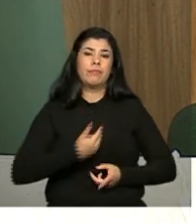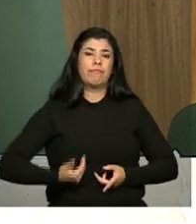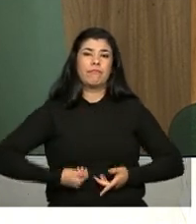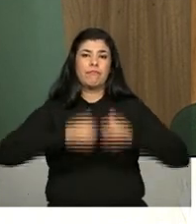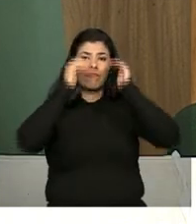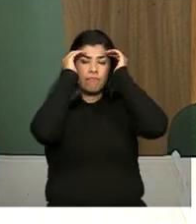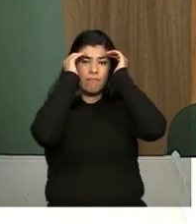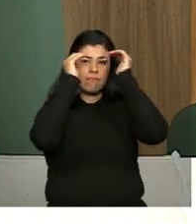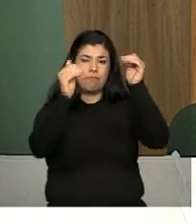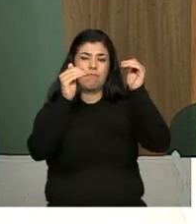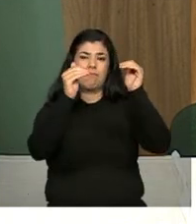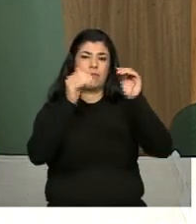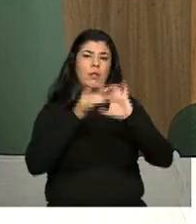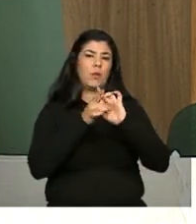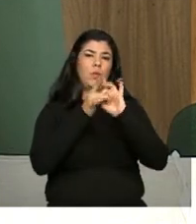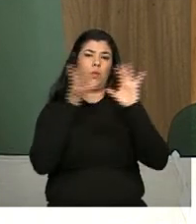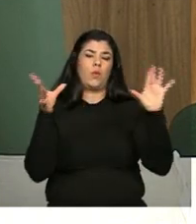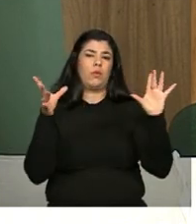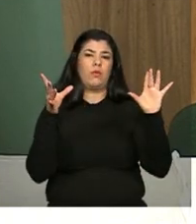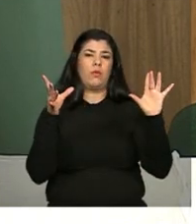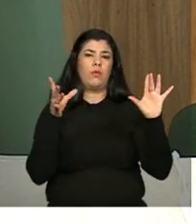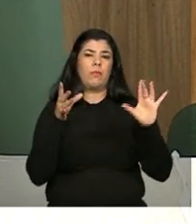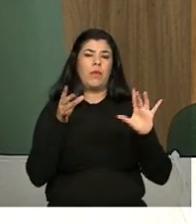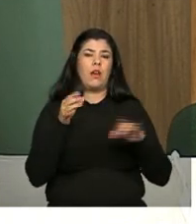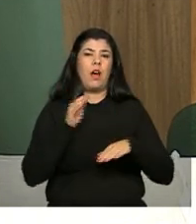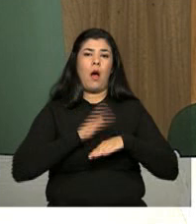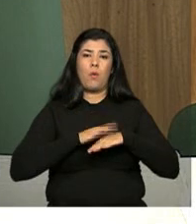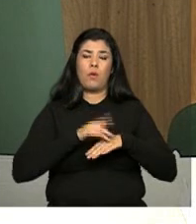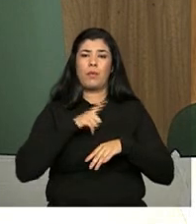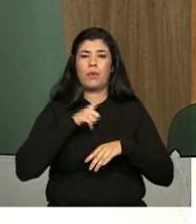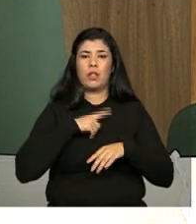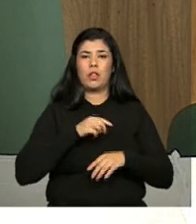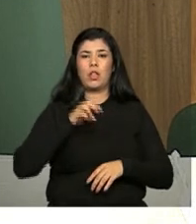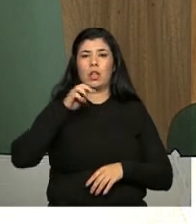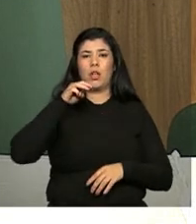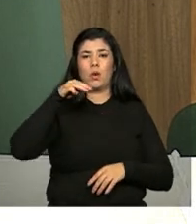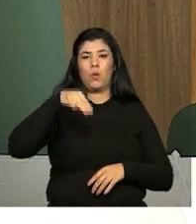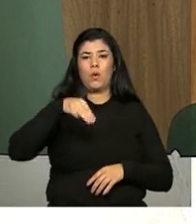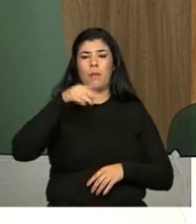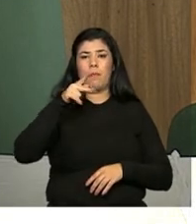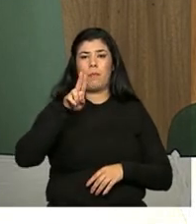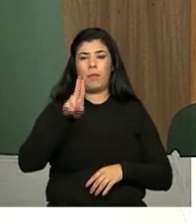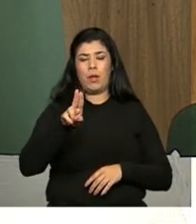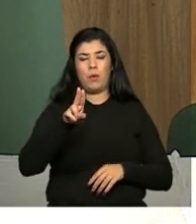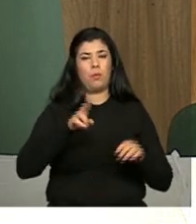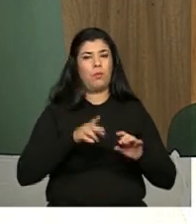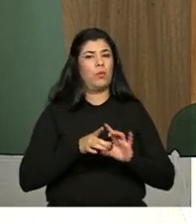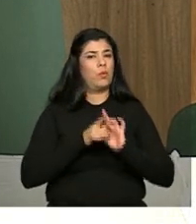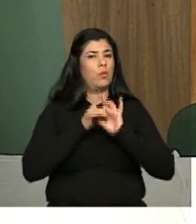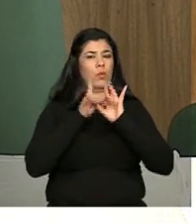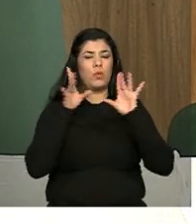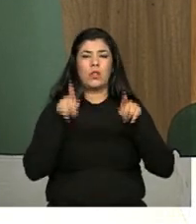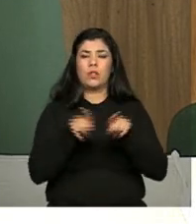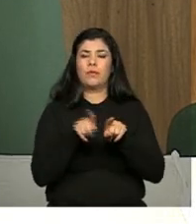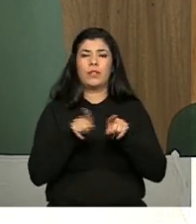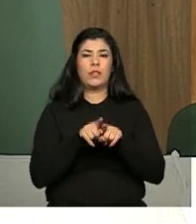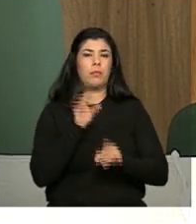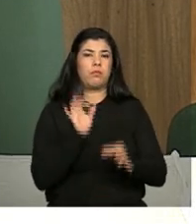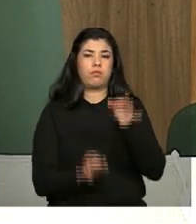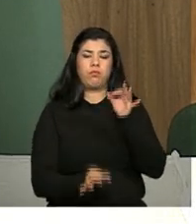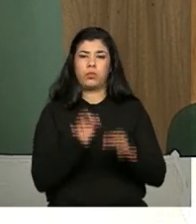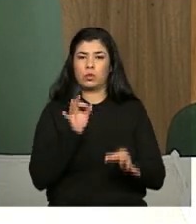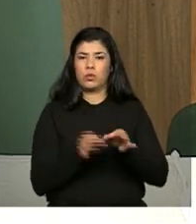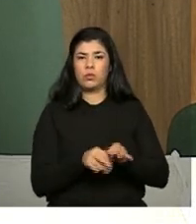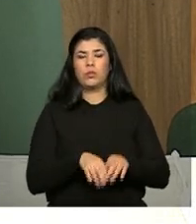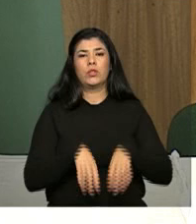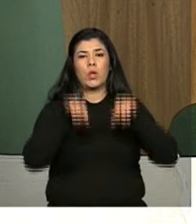do ministério público e à Independência plena da Justiça especialmente as decisões do supremo